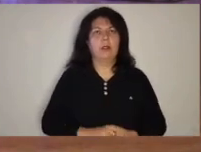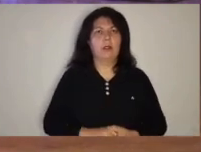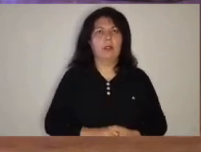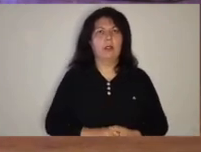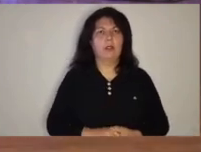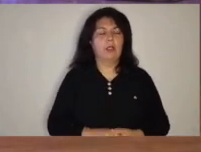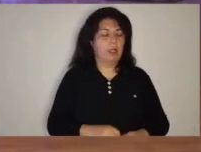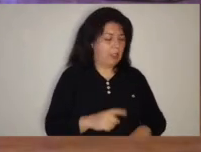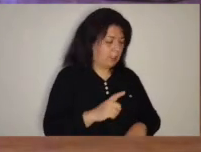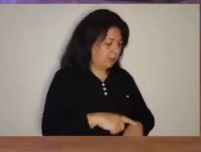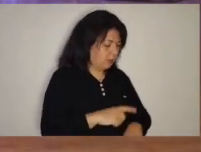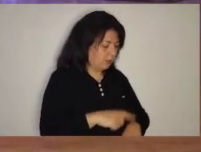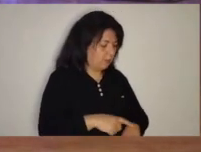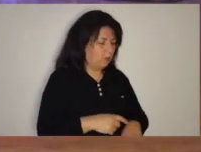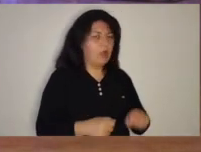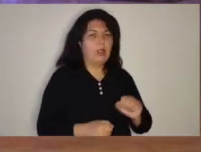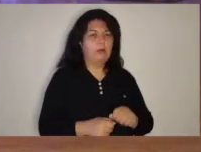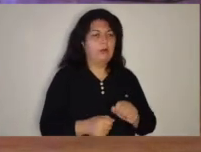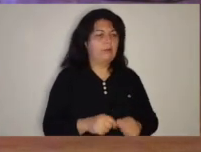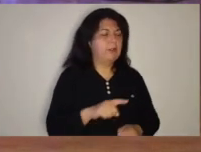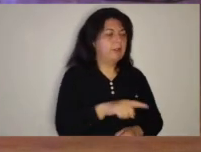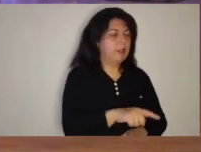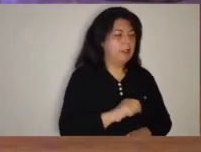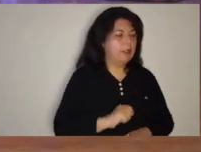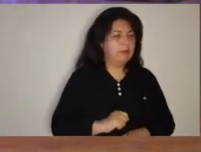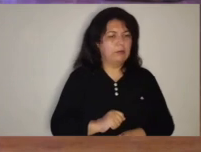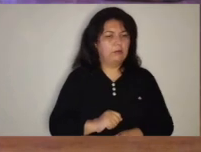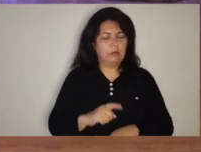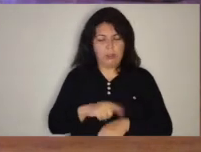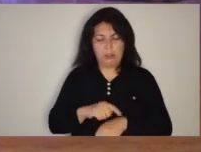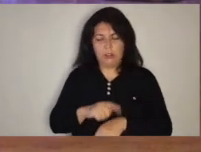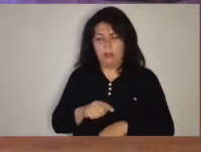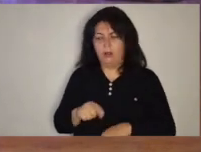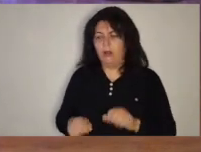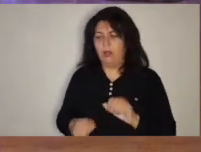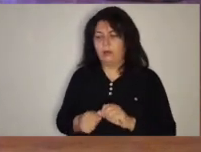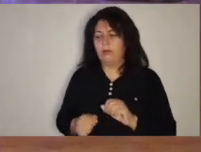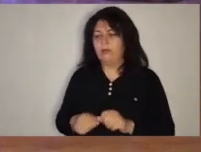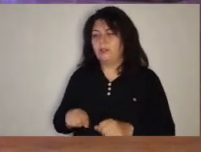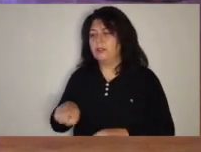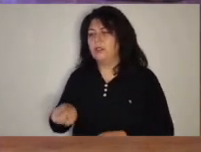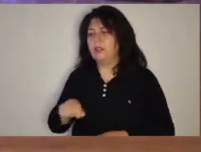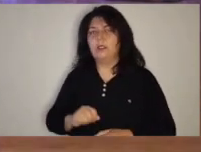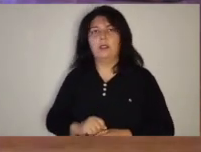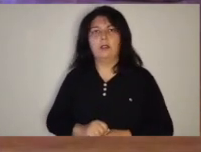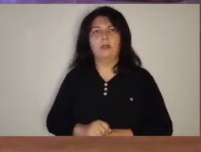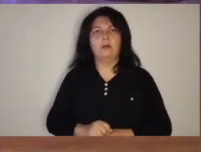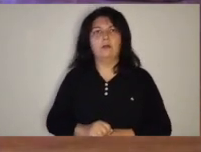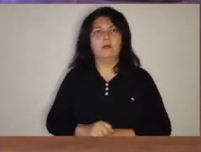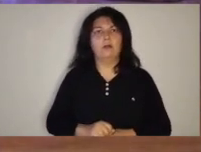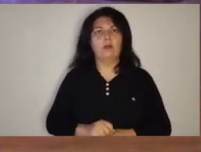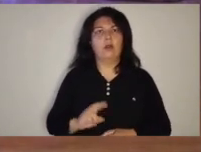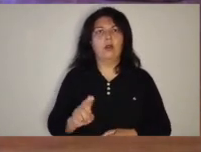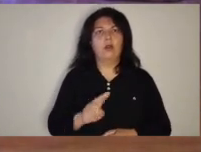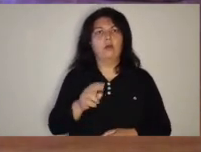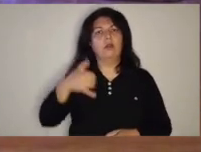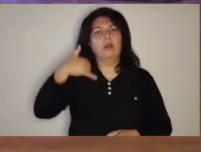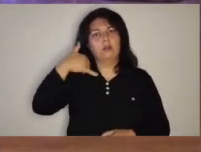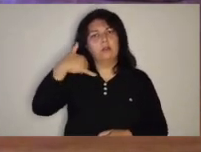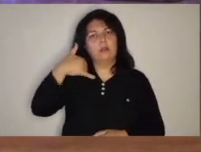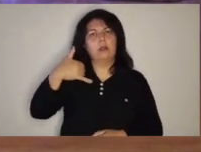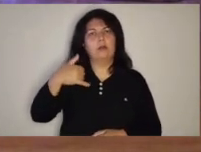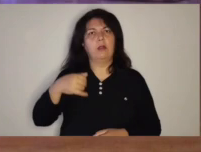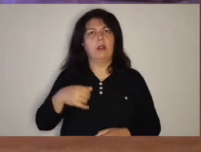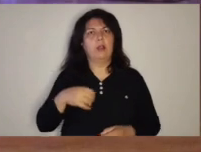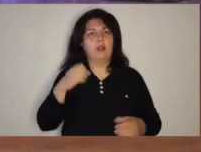fazer isso, vou fazer aquilo. A tal hora vou fazer isso, vou fazer aquilo. Usa o teu celular e coloca ali, ó,